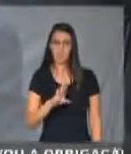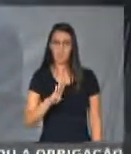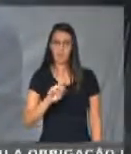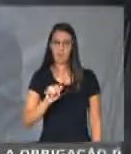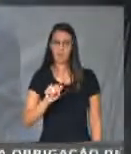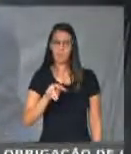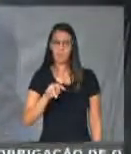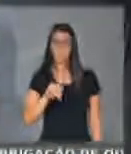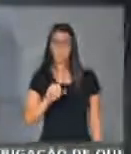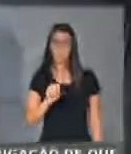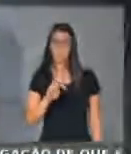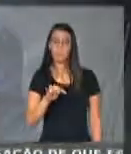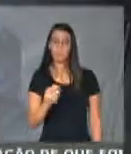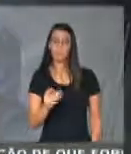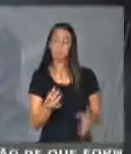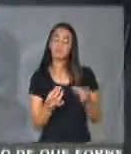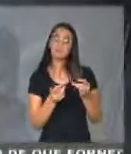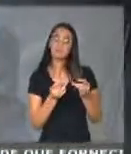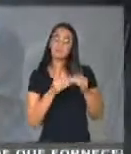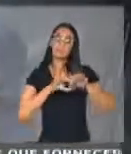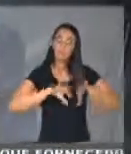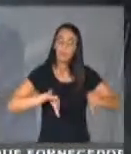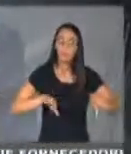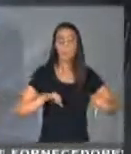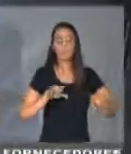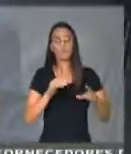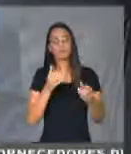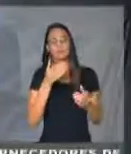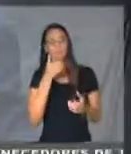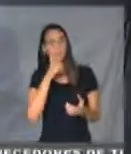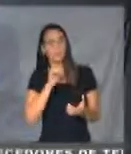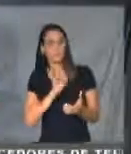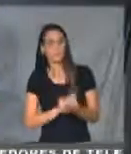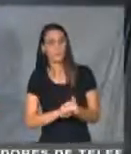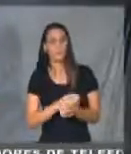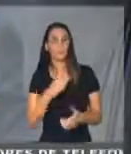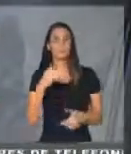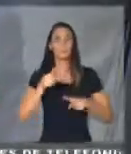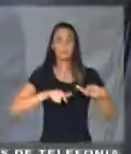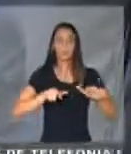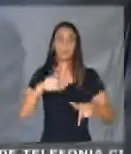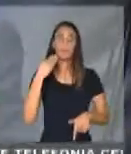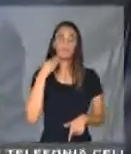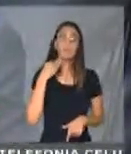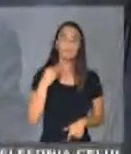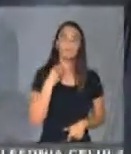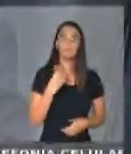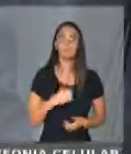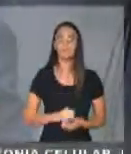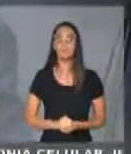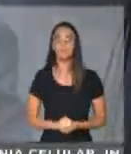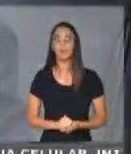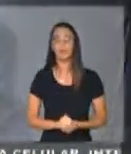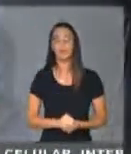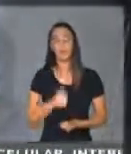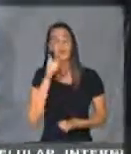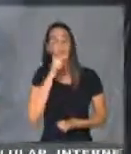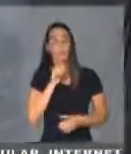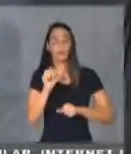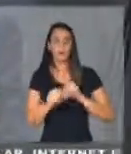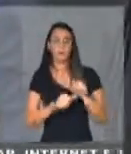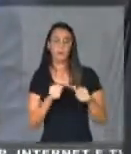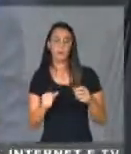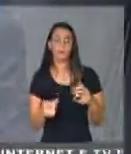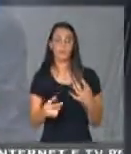Batista, bancária, sindicalista, ex-deputada estadual, muito combativa, deixou a viúva,